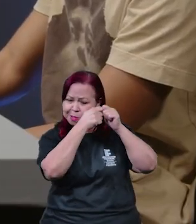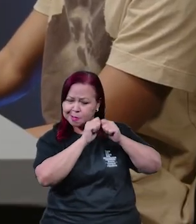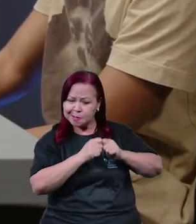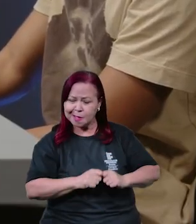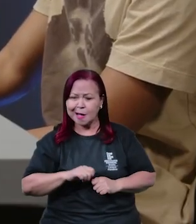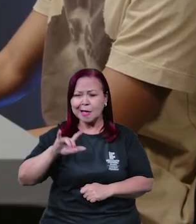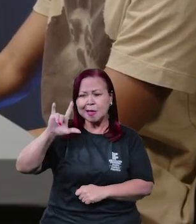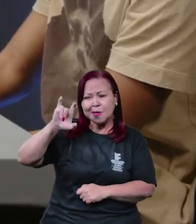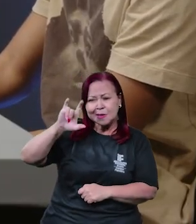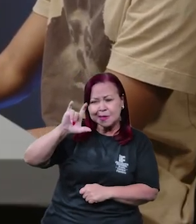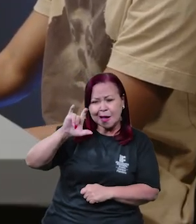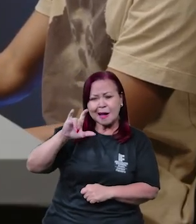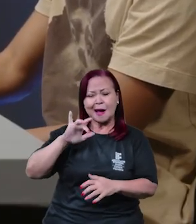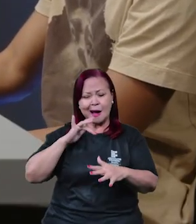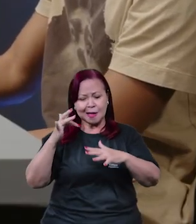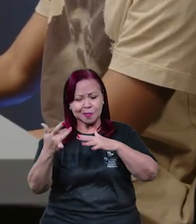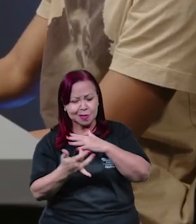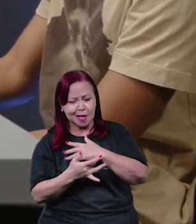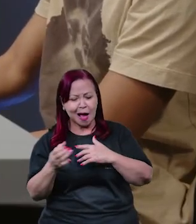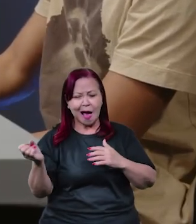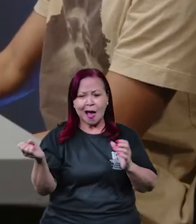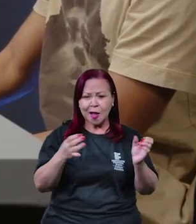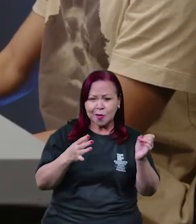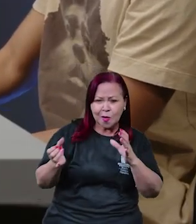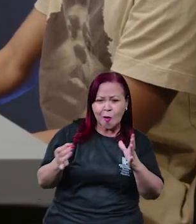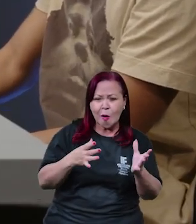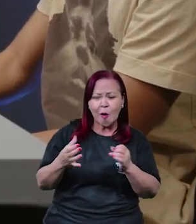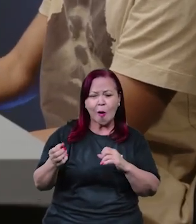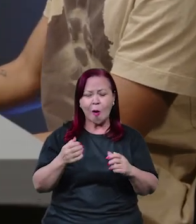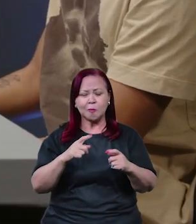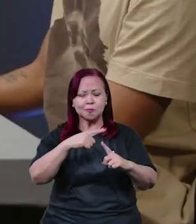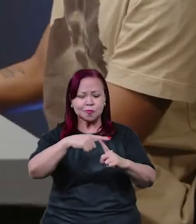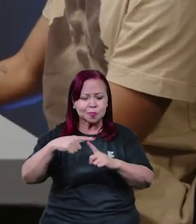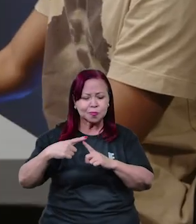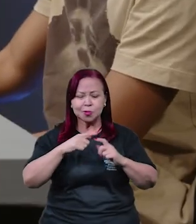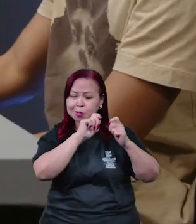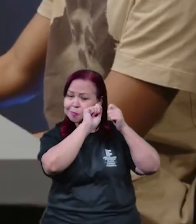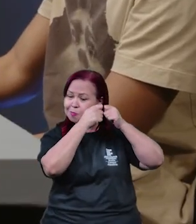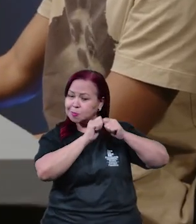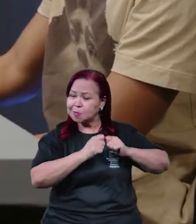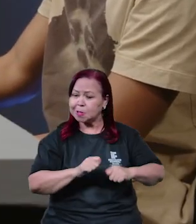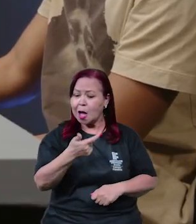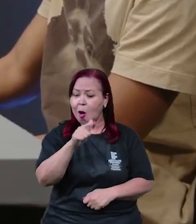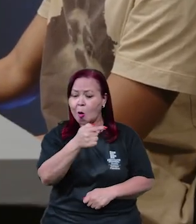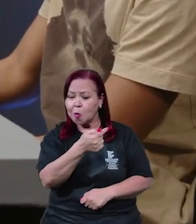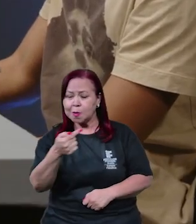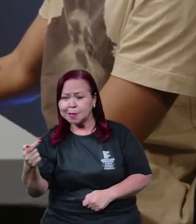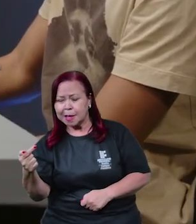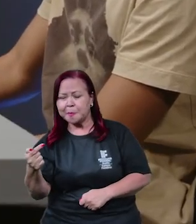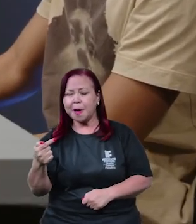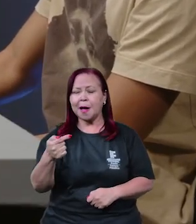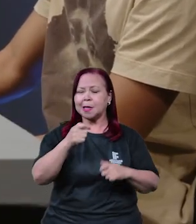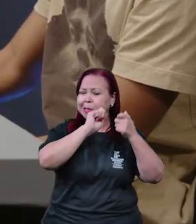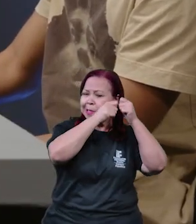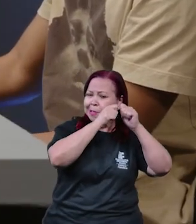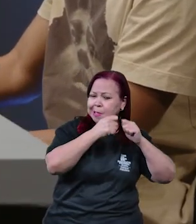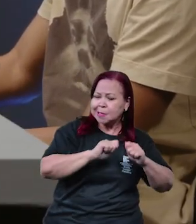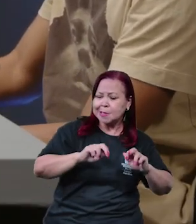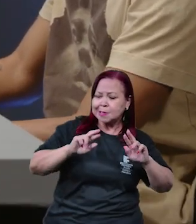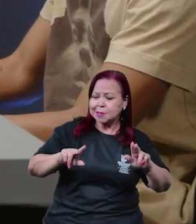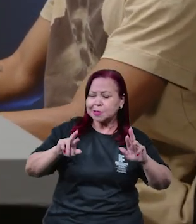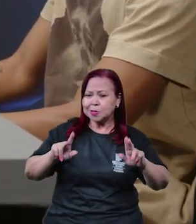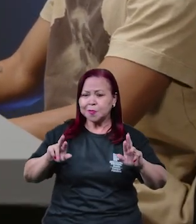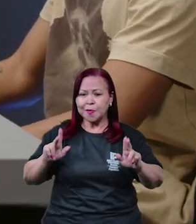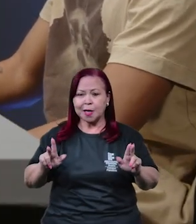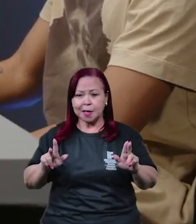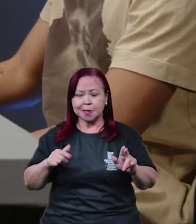tem uma pessoa vindo com um mullet com trança, na outra semana já é uma trança de 4 pontas, um